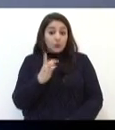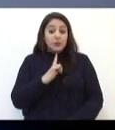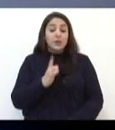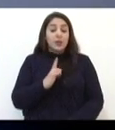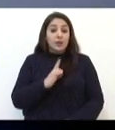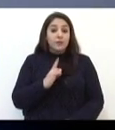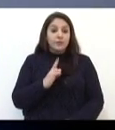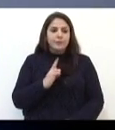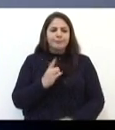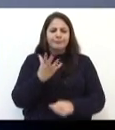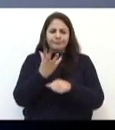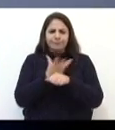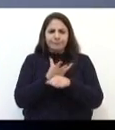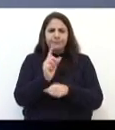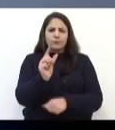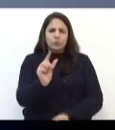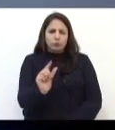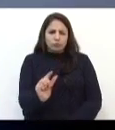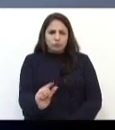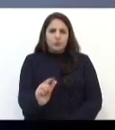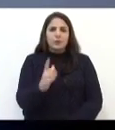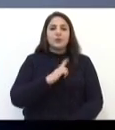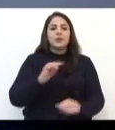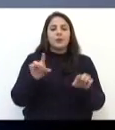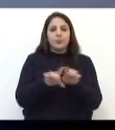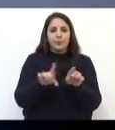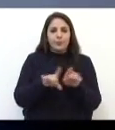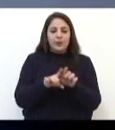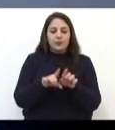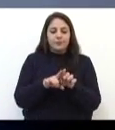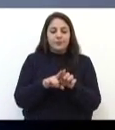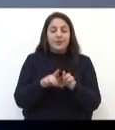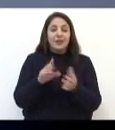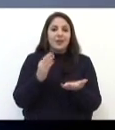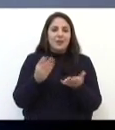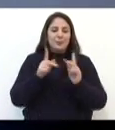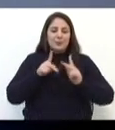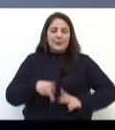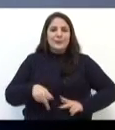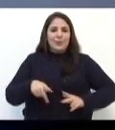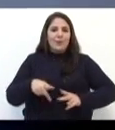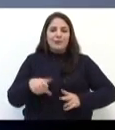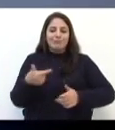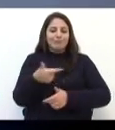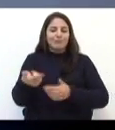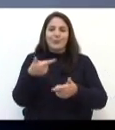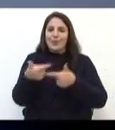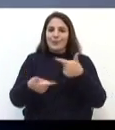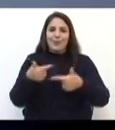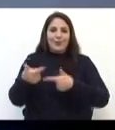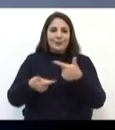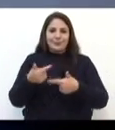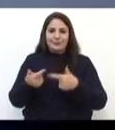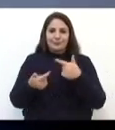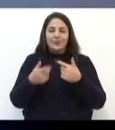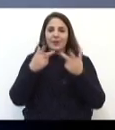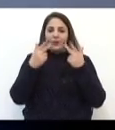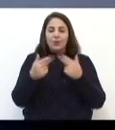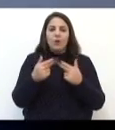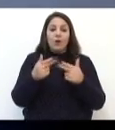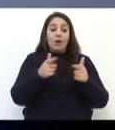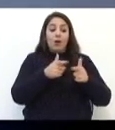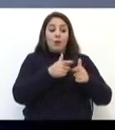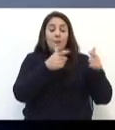Houve uma desaceleração também do desemprego, né? Então a gente vê que está automático.